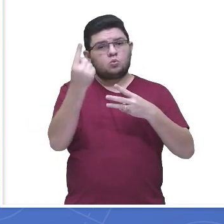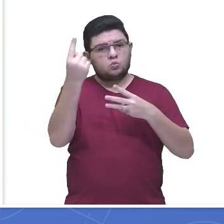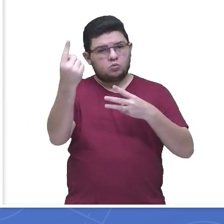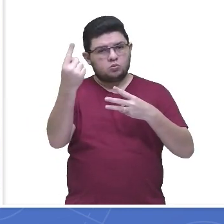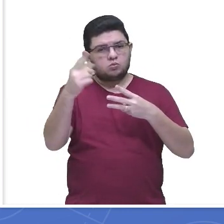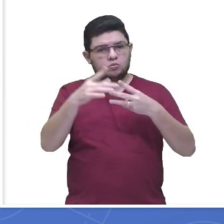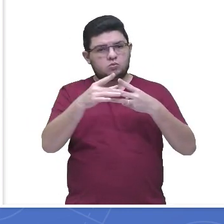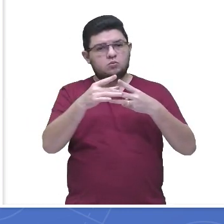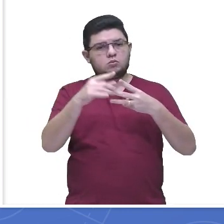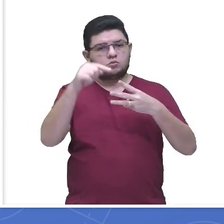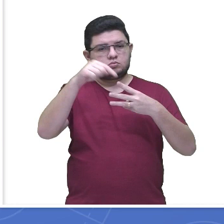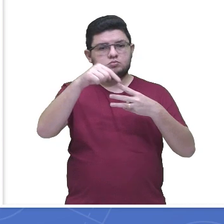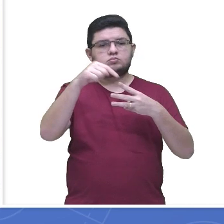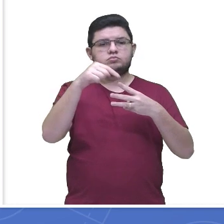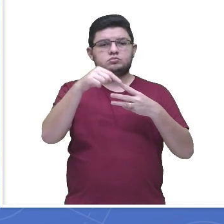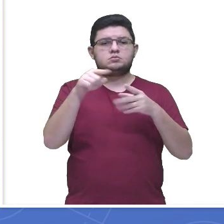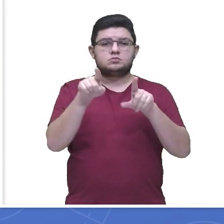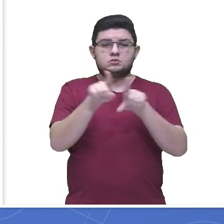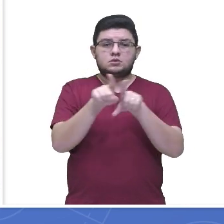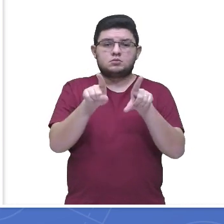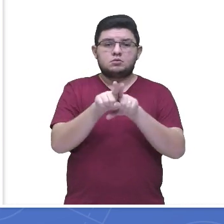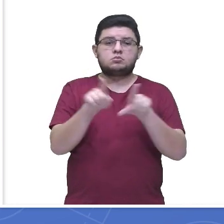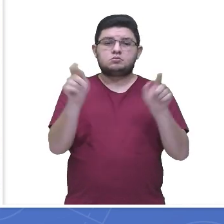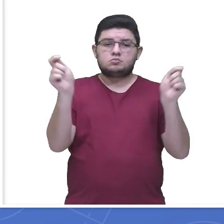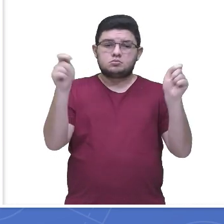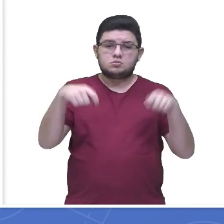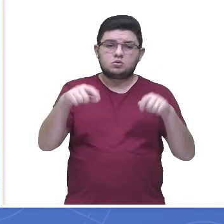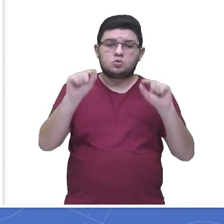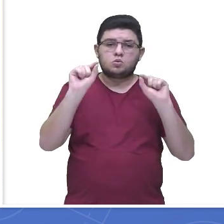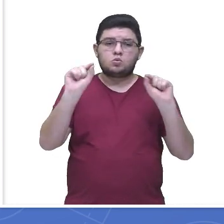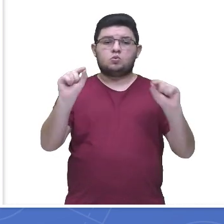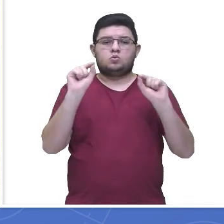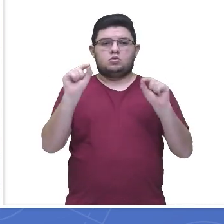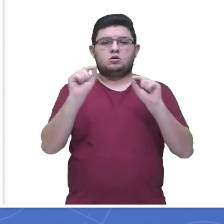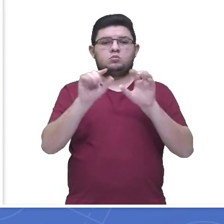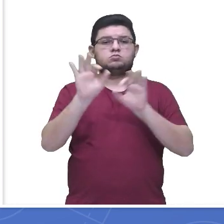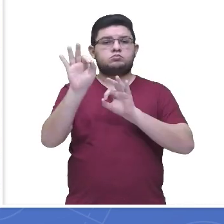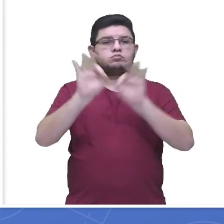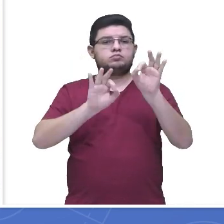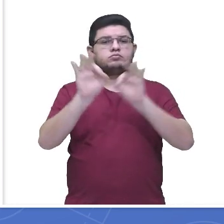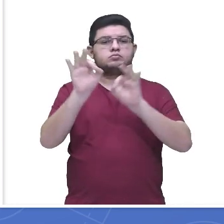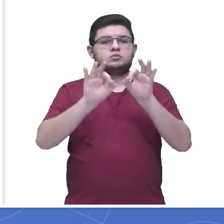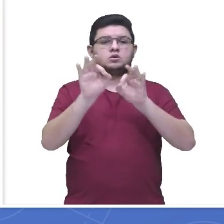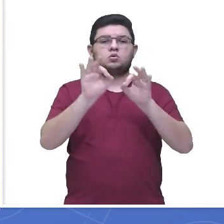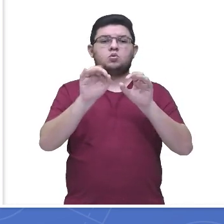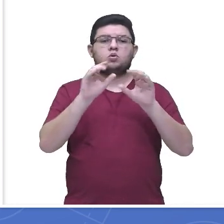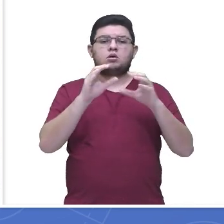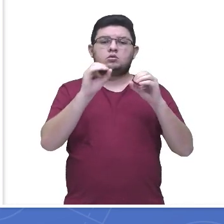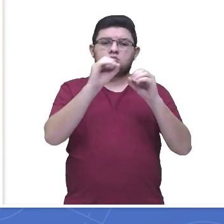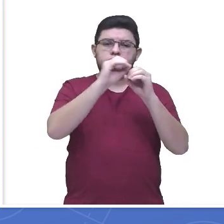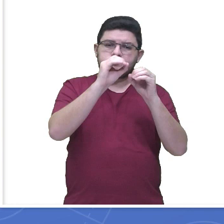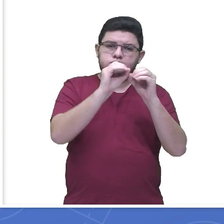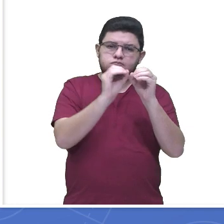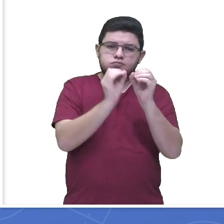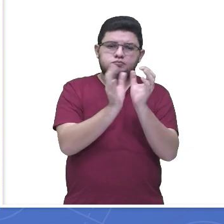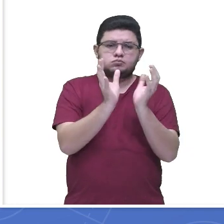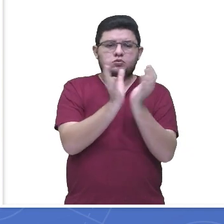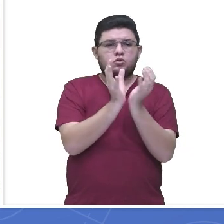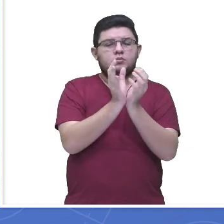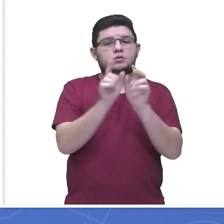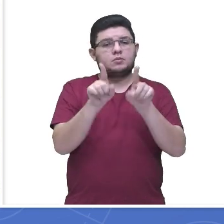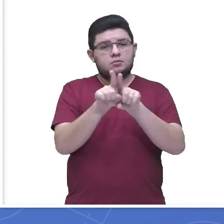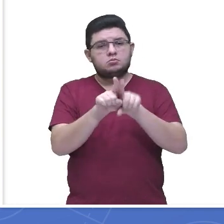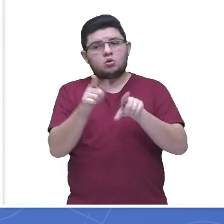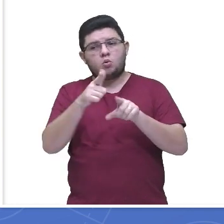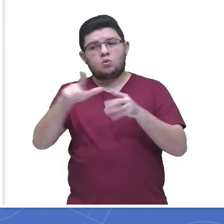que são formados por uma única célula, e eles podem se agrupar formando colônias, ou também seres